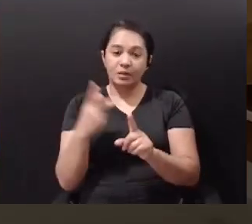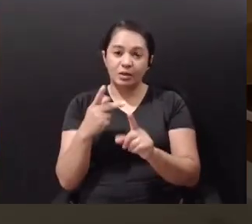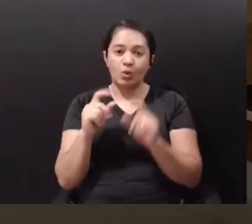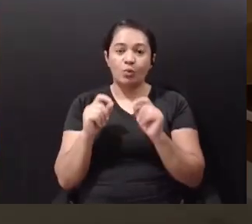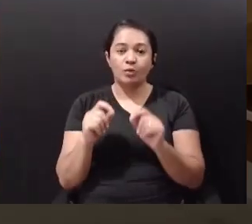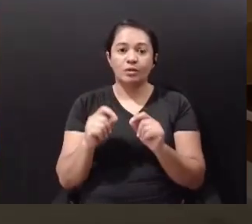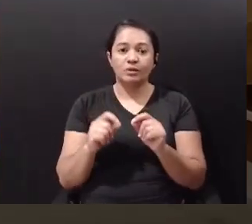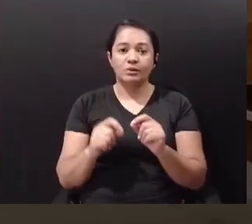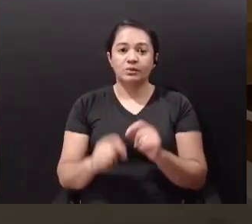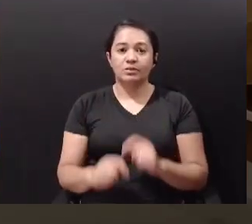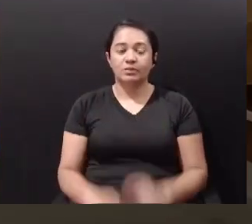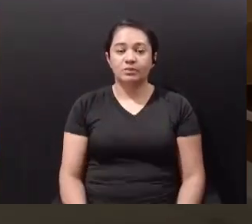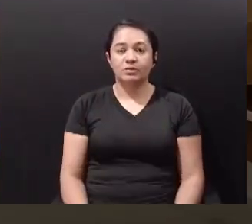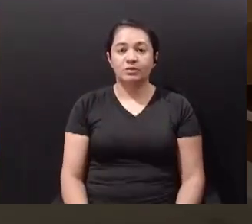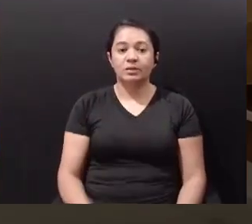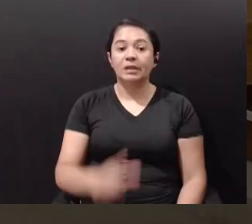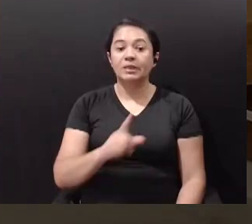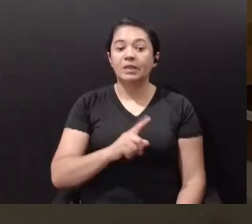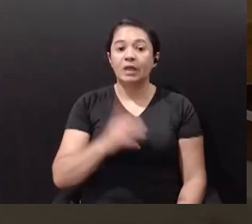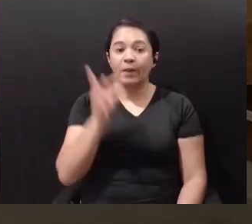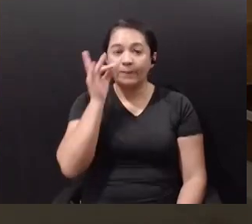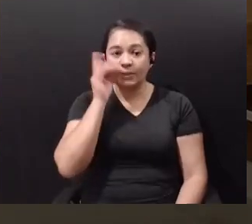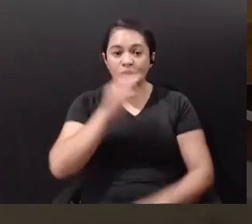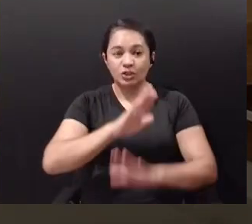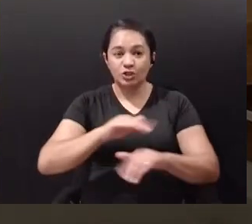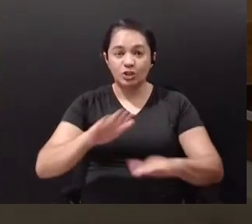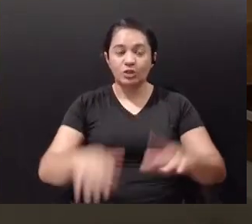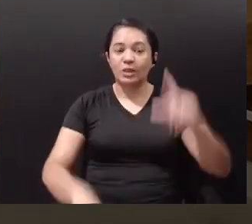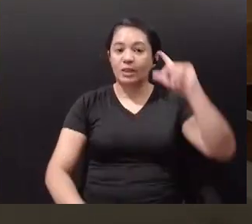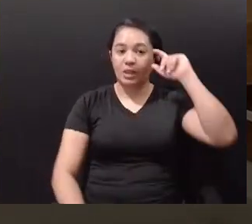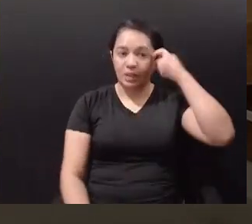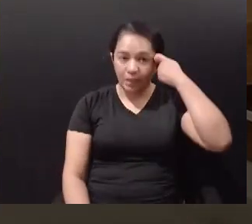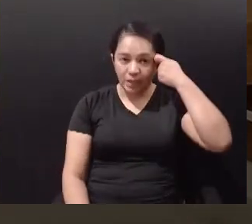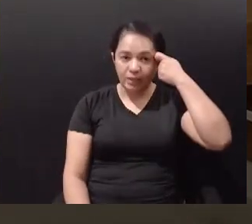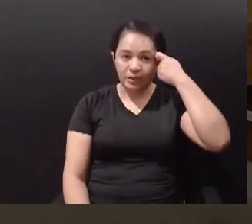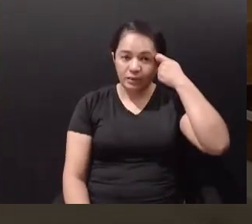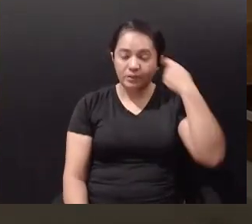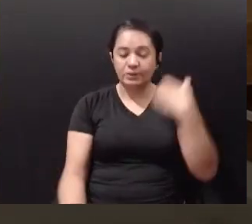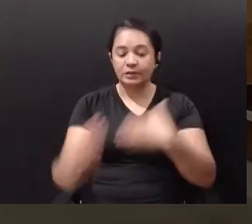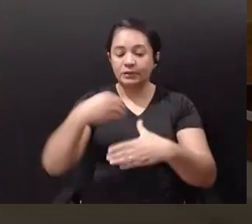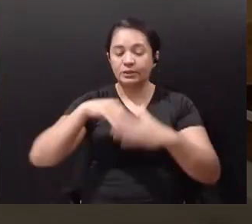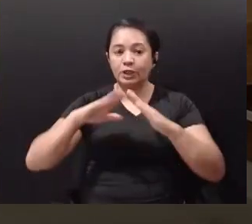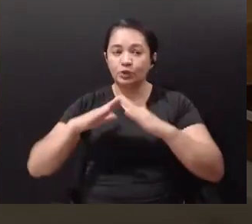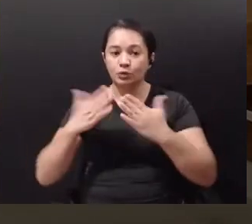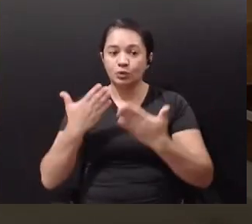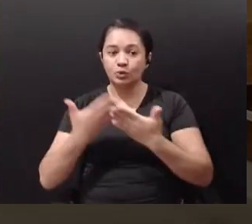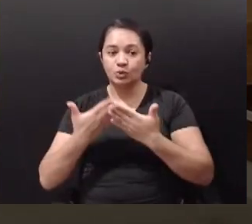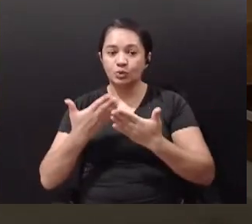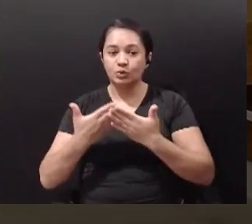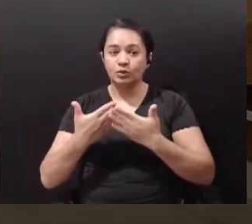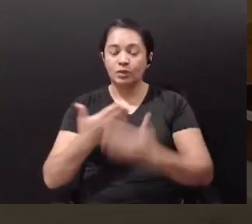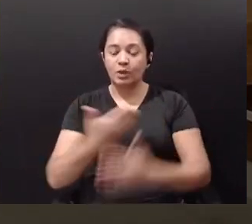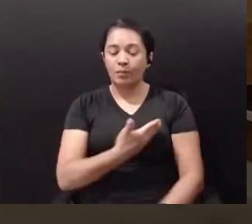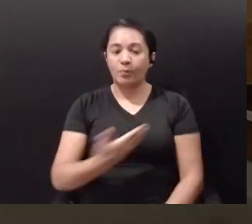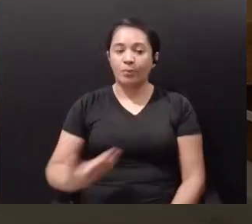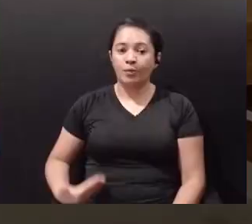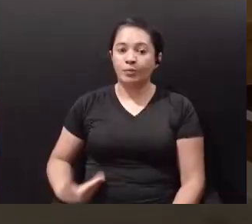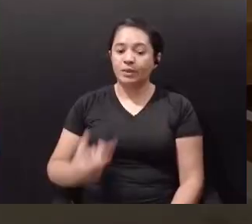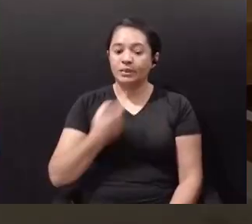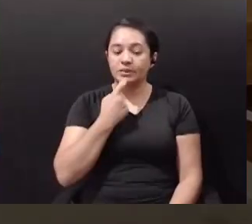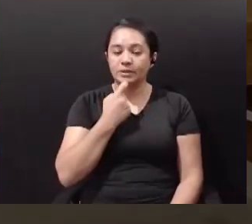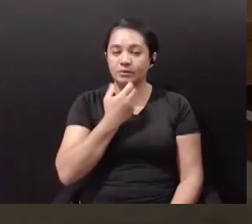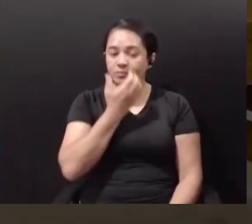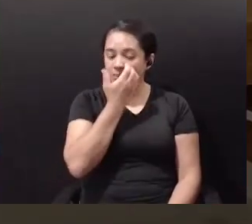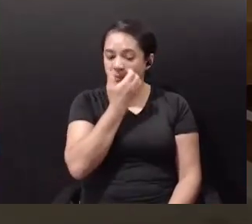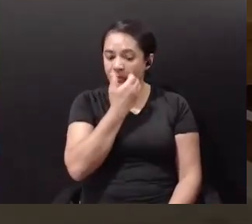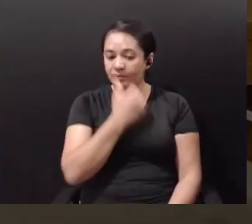a presença de crianças negras nas escolas públicas de Campinas, em